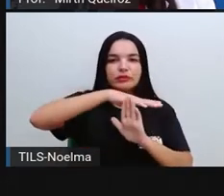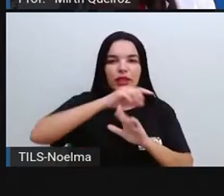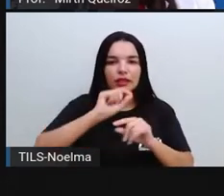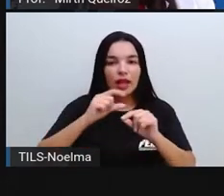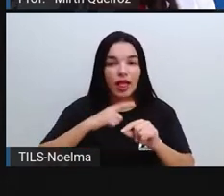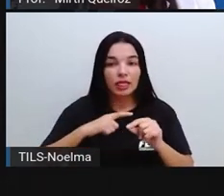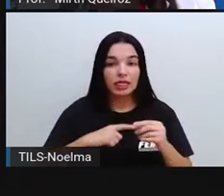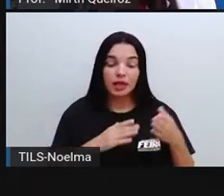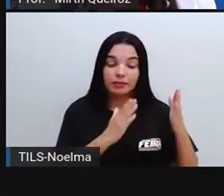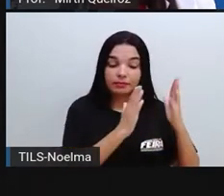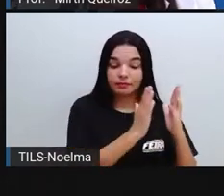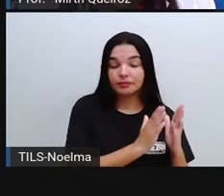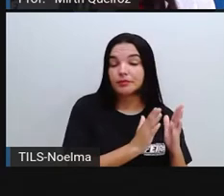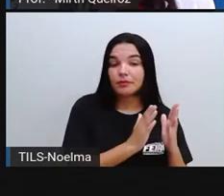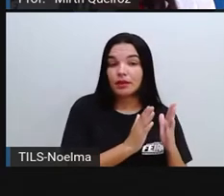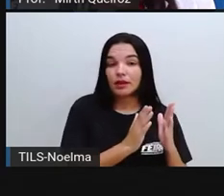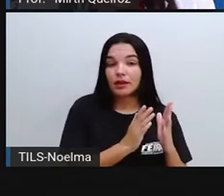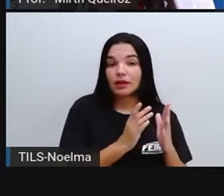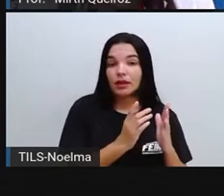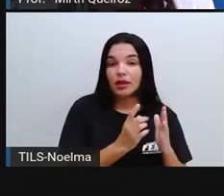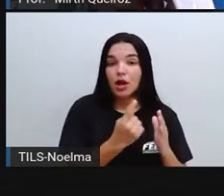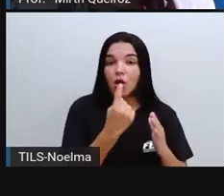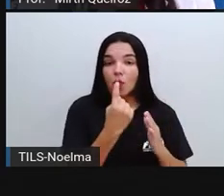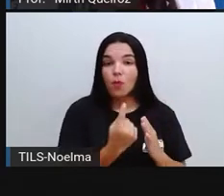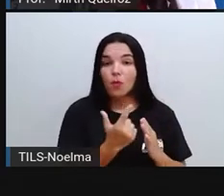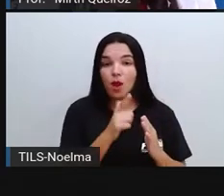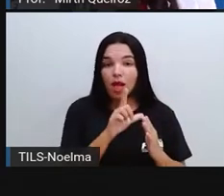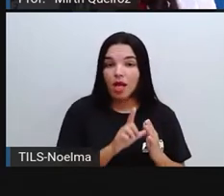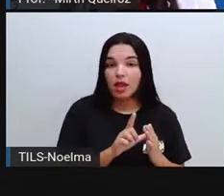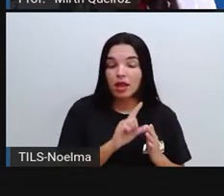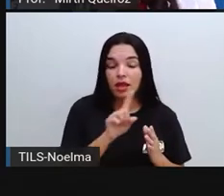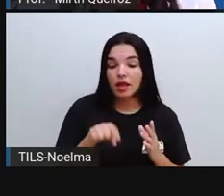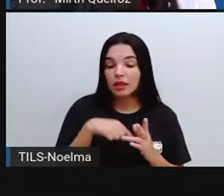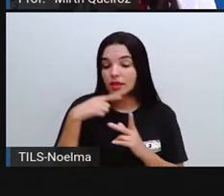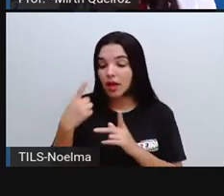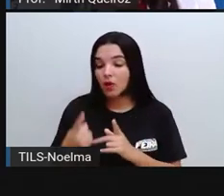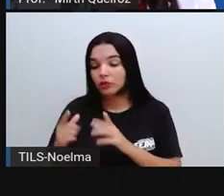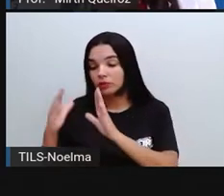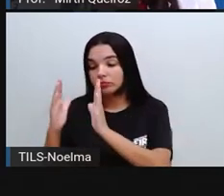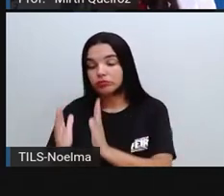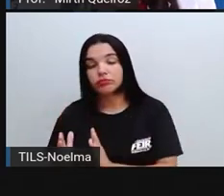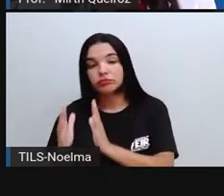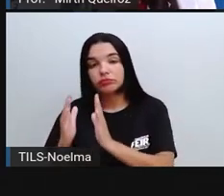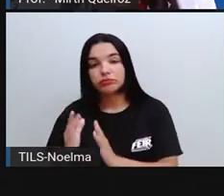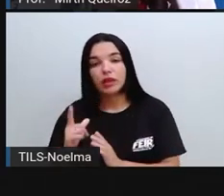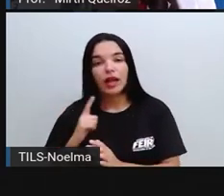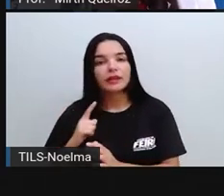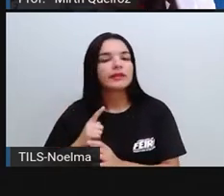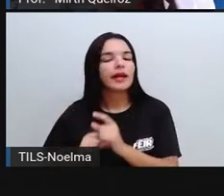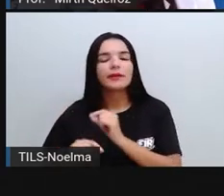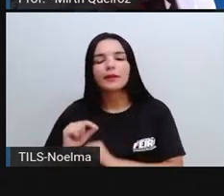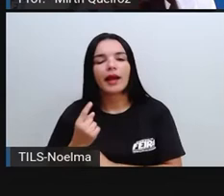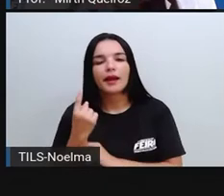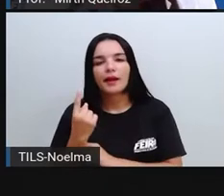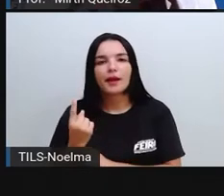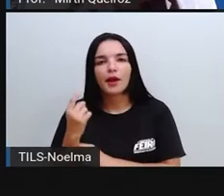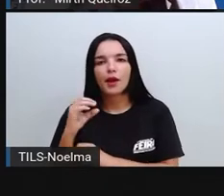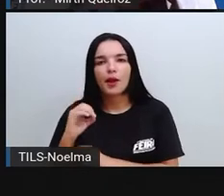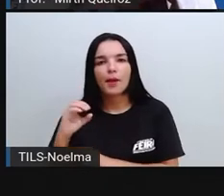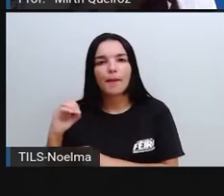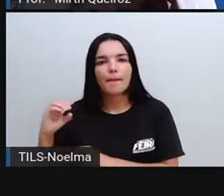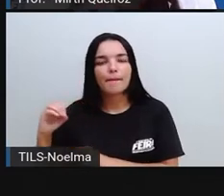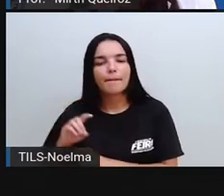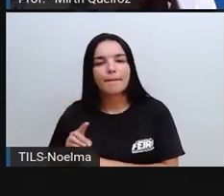temos em uma jarra escrito 1l que é um litro né e na mesma marca do outro lado que a mesma garrafa aí